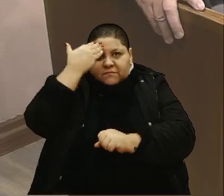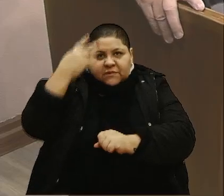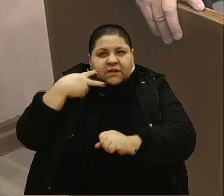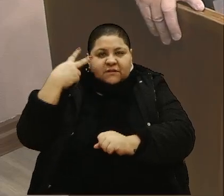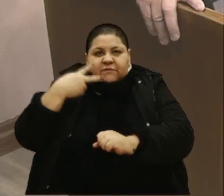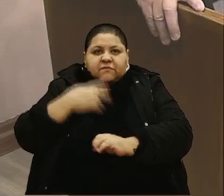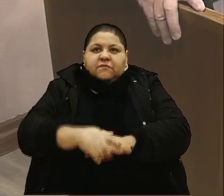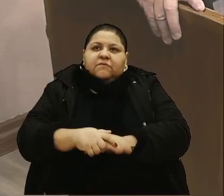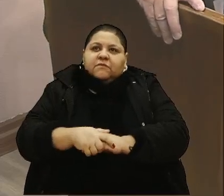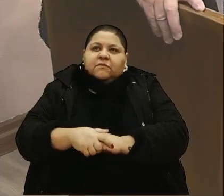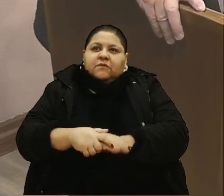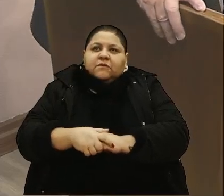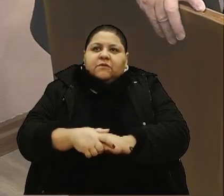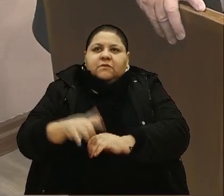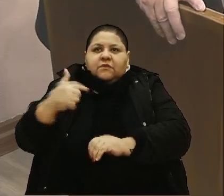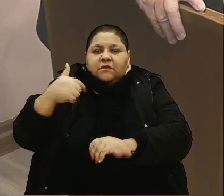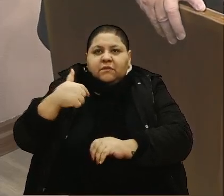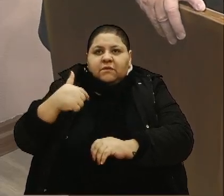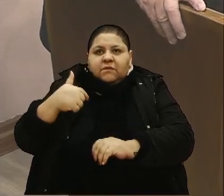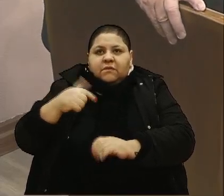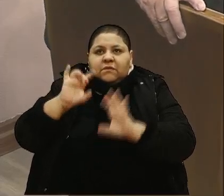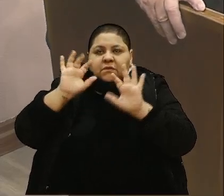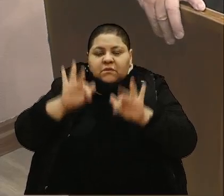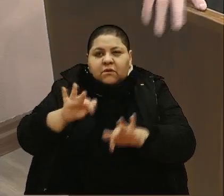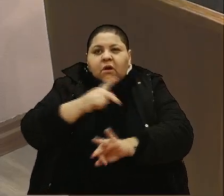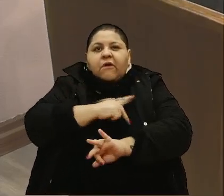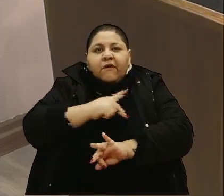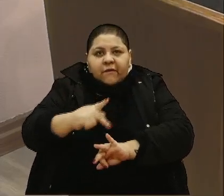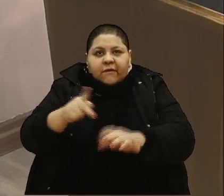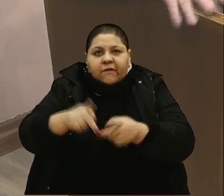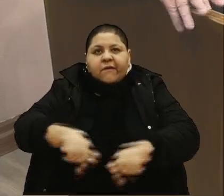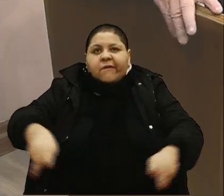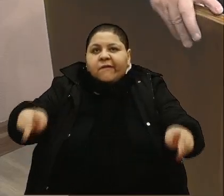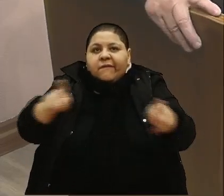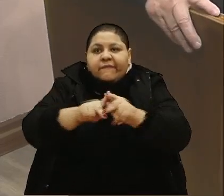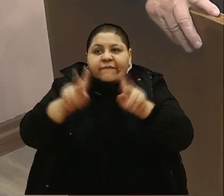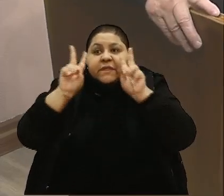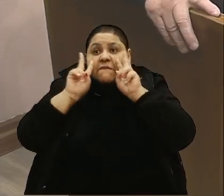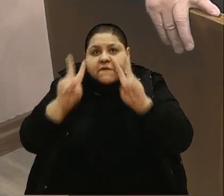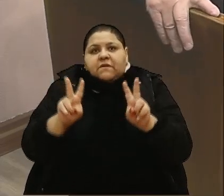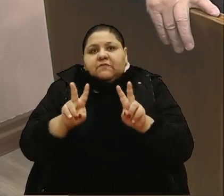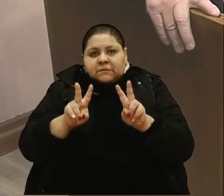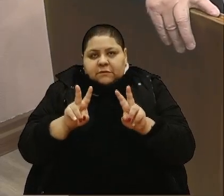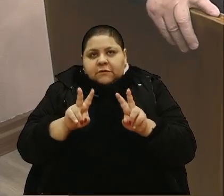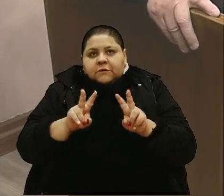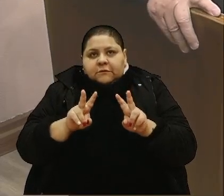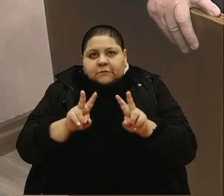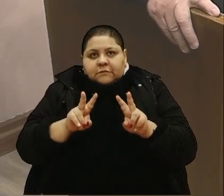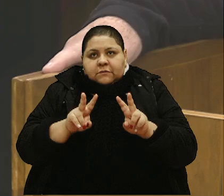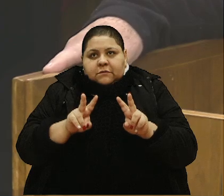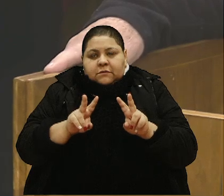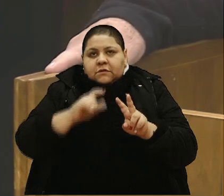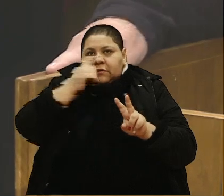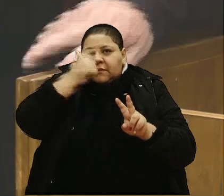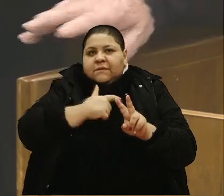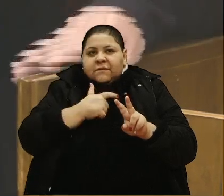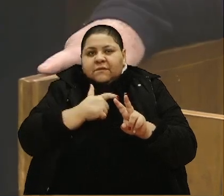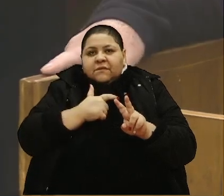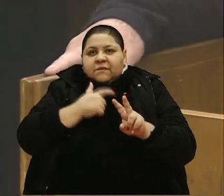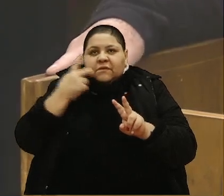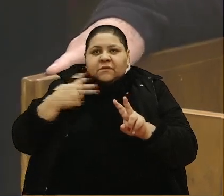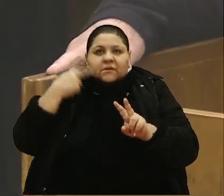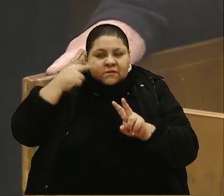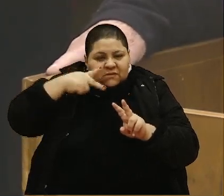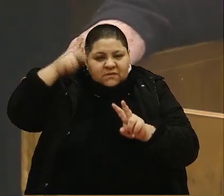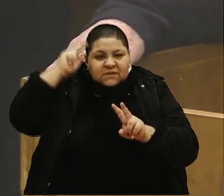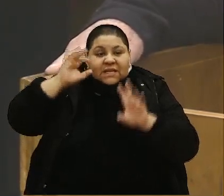concluir, vereador Eloy. Eu concluo então, senhor presidente, que a população está enxergando. Né? Eu acho que numa coisa o vereador Iago